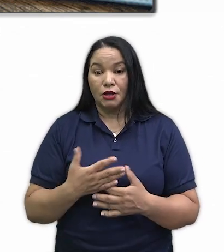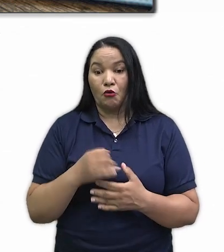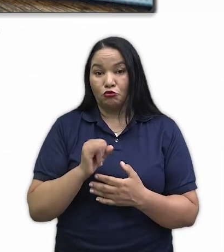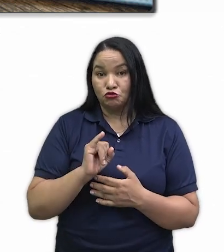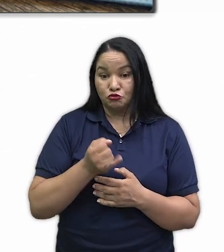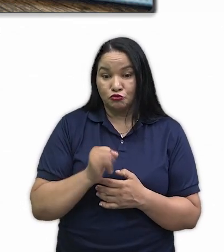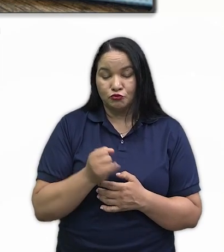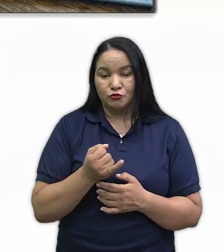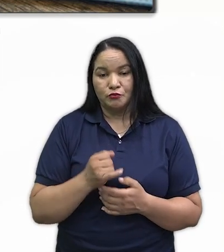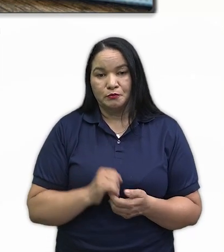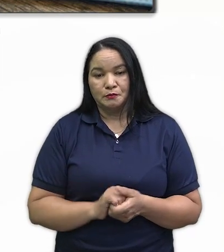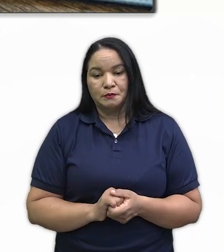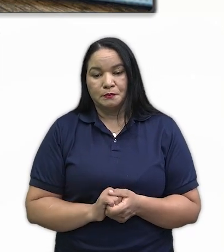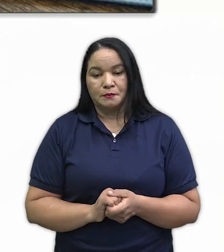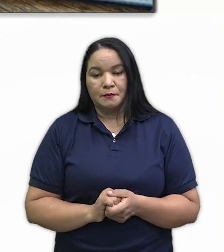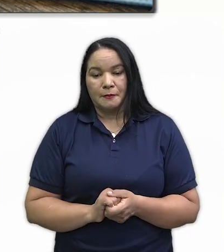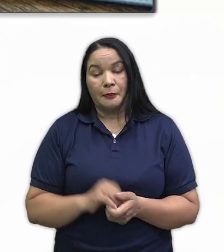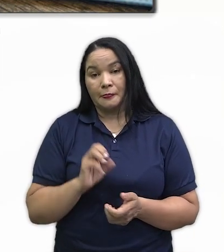Esses